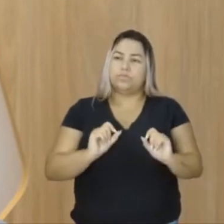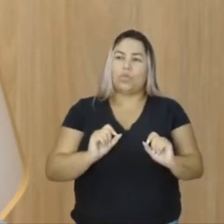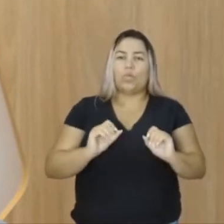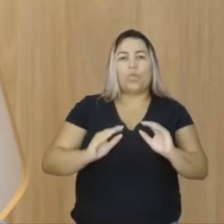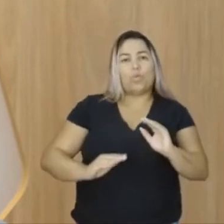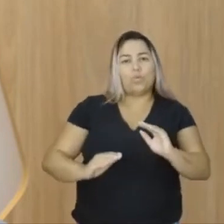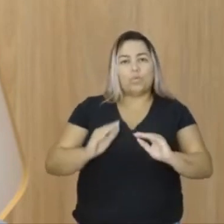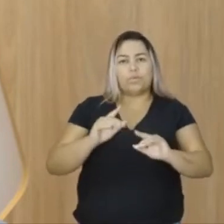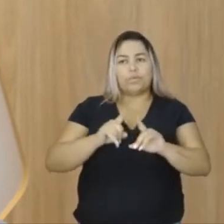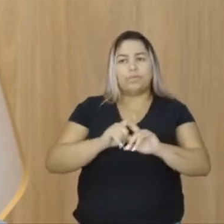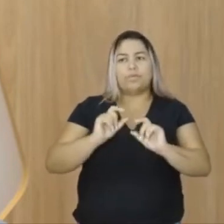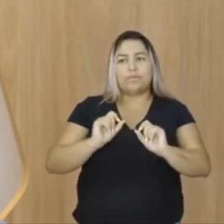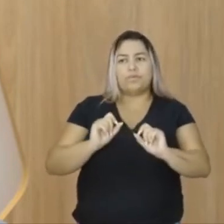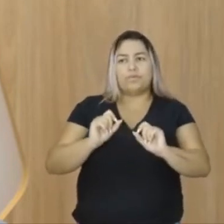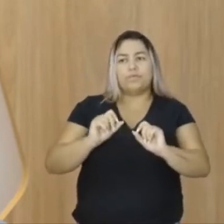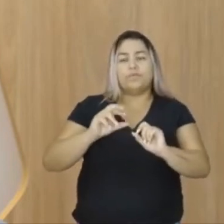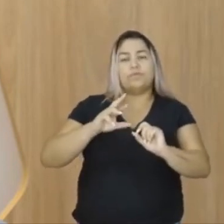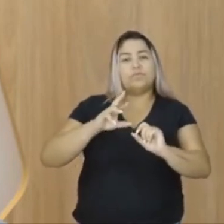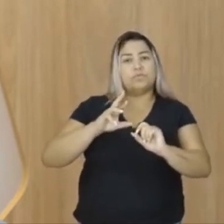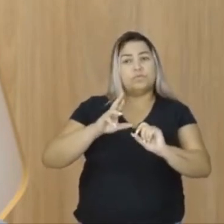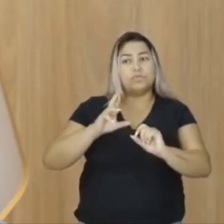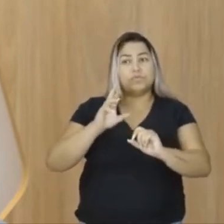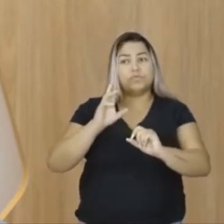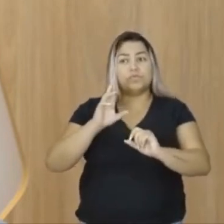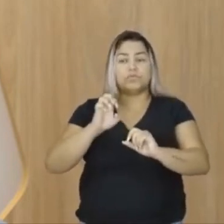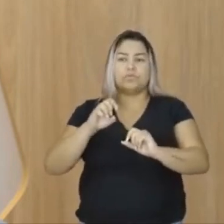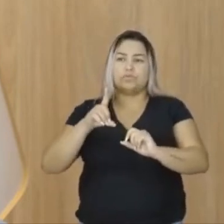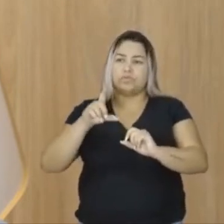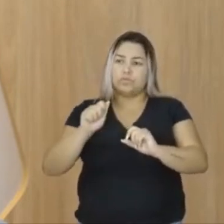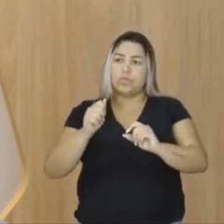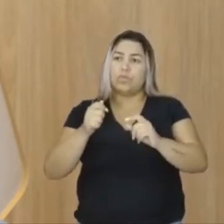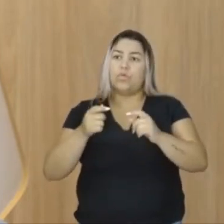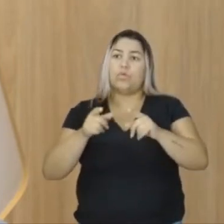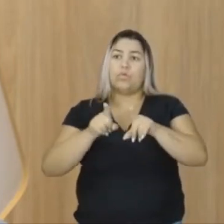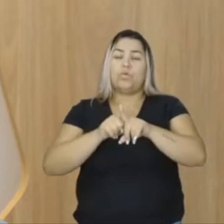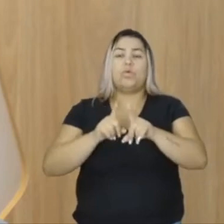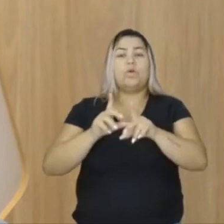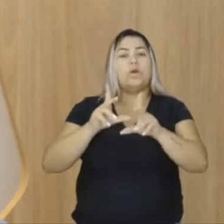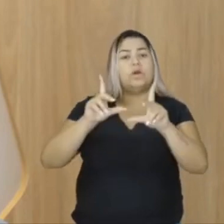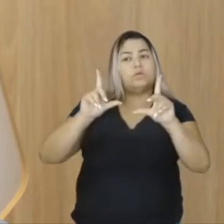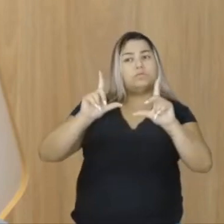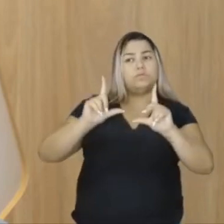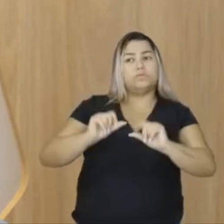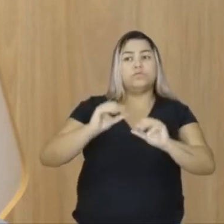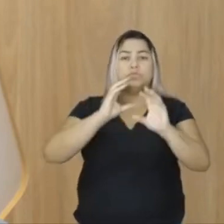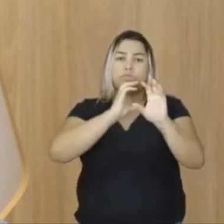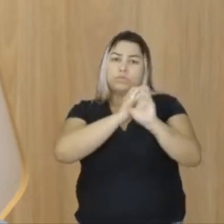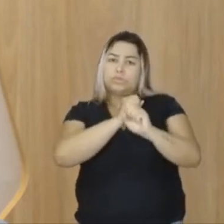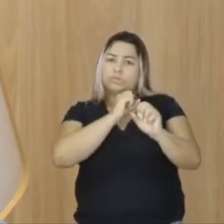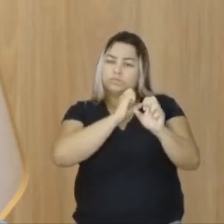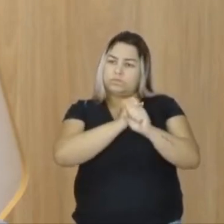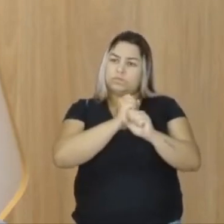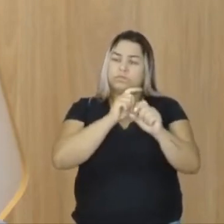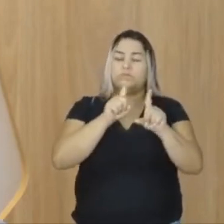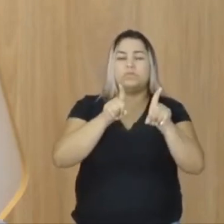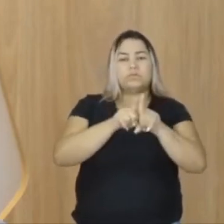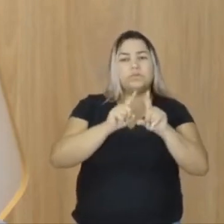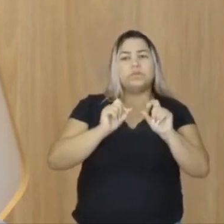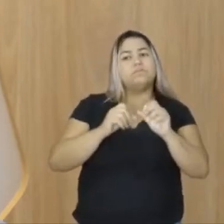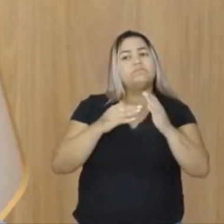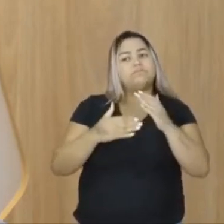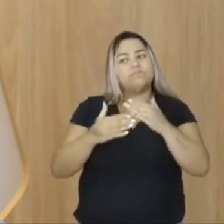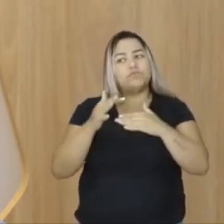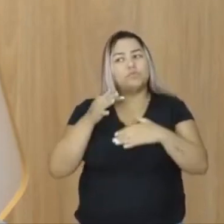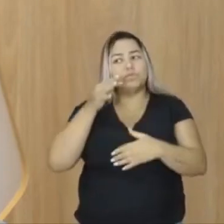da arrecadação de renda e patrimônio, nós vamos reduzir no cálculo da alíquota para consumo. Então, lá na frente, nós ainda